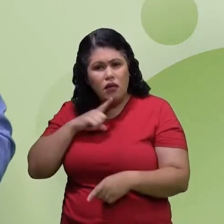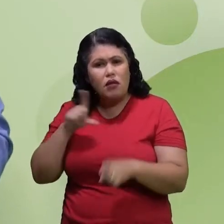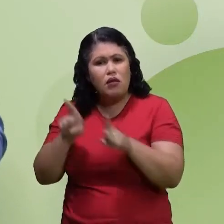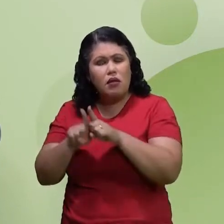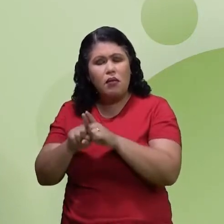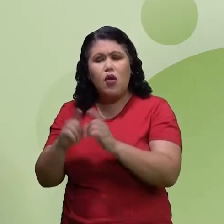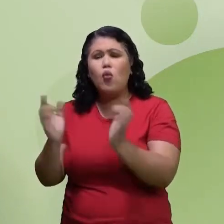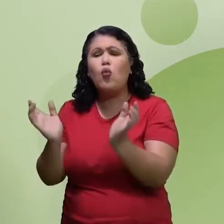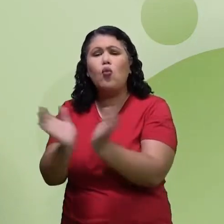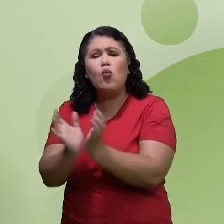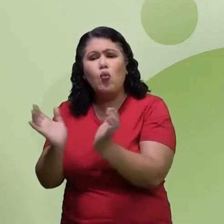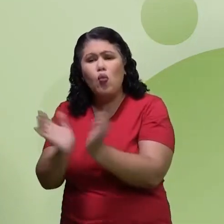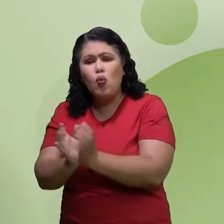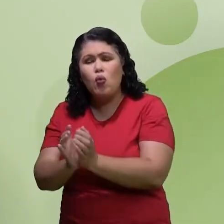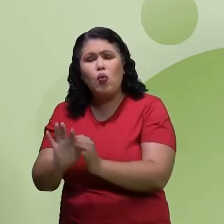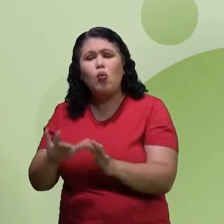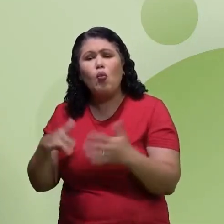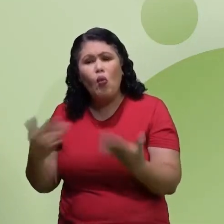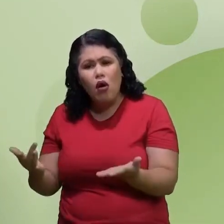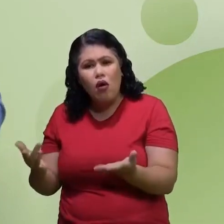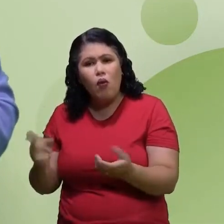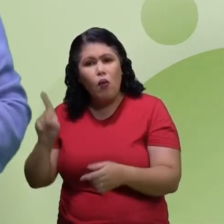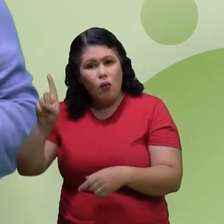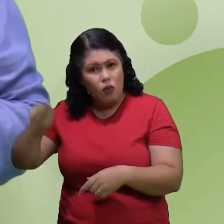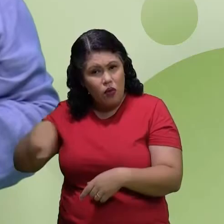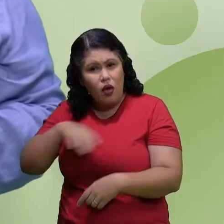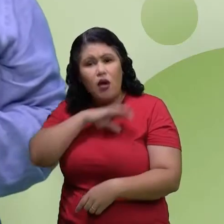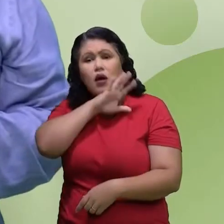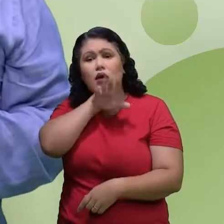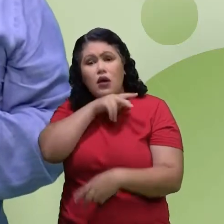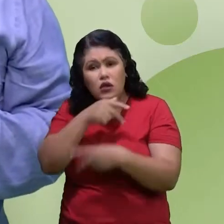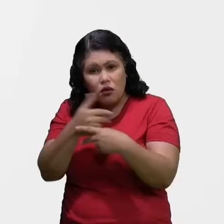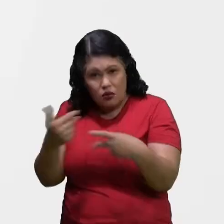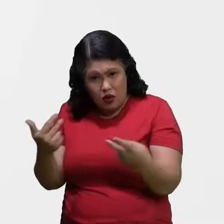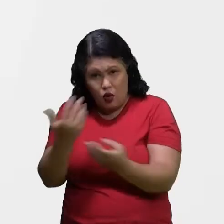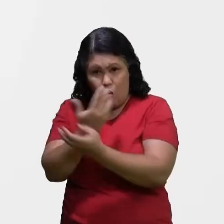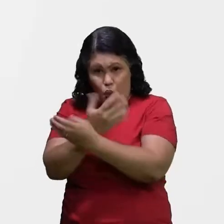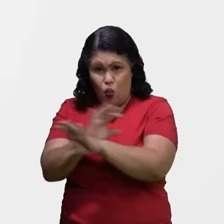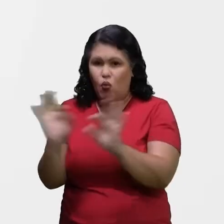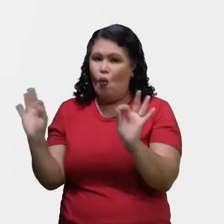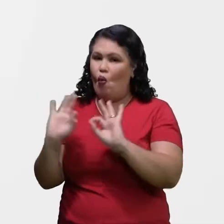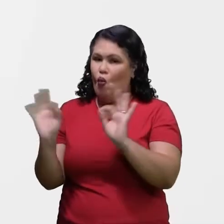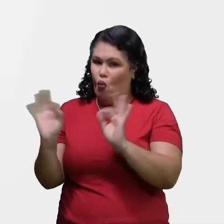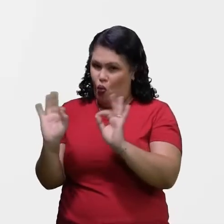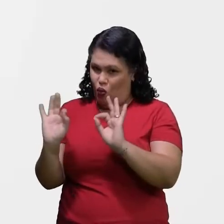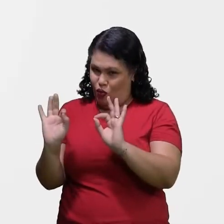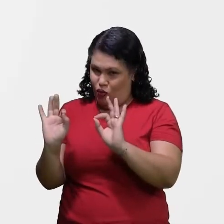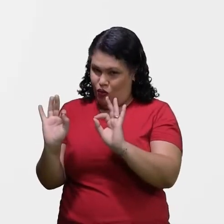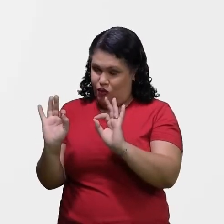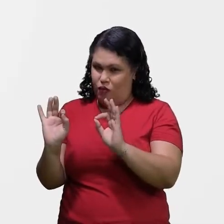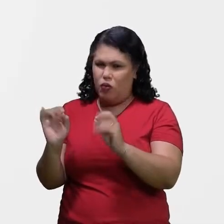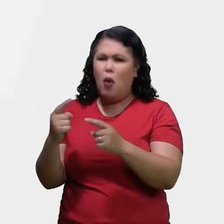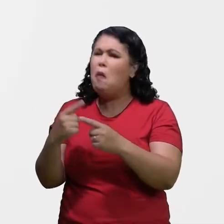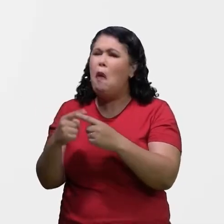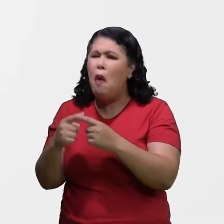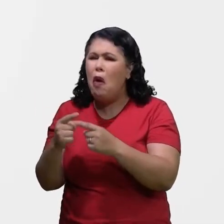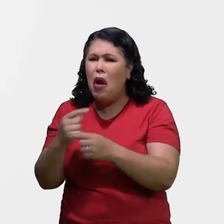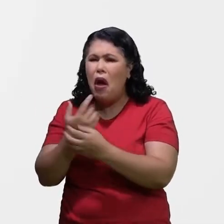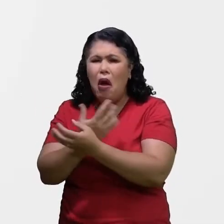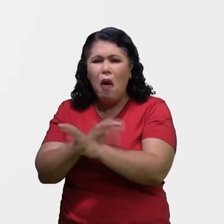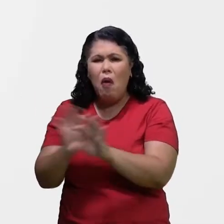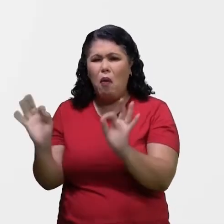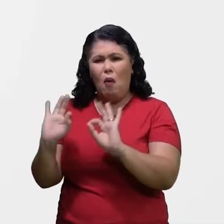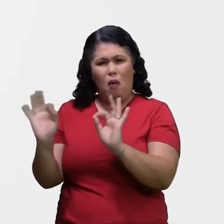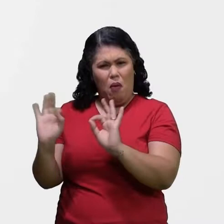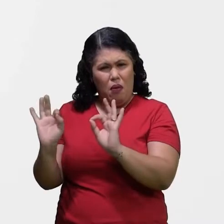estudar hoje, e isso é muito interessante, são os animais invertebrados, né? Invertebrados por quê, professora?